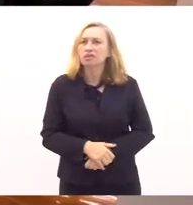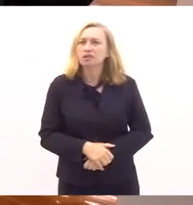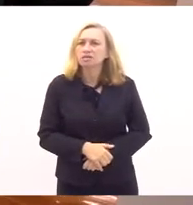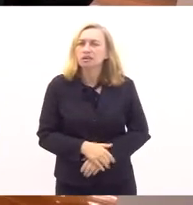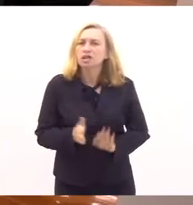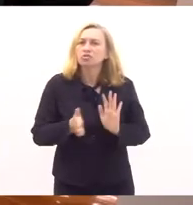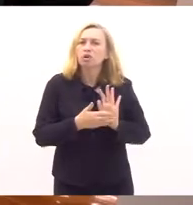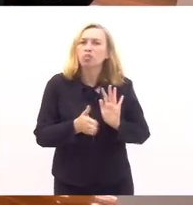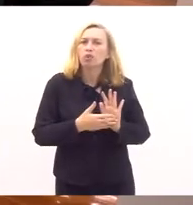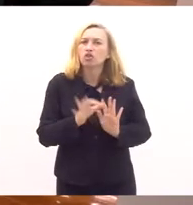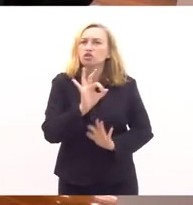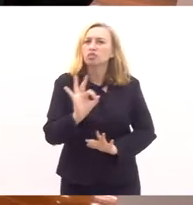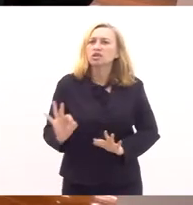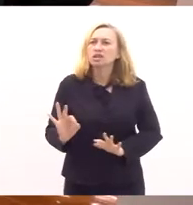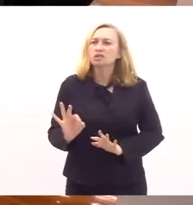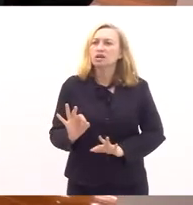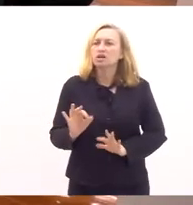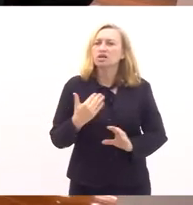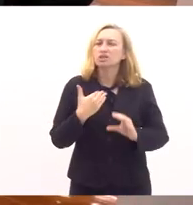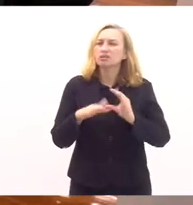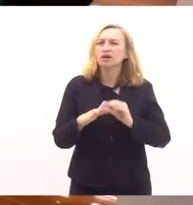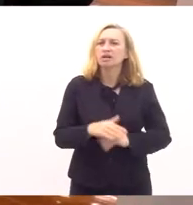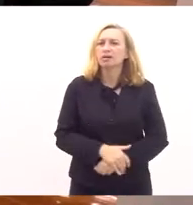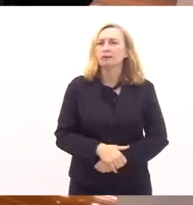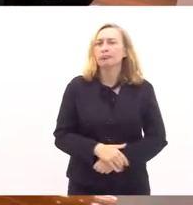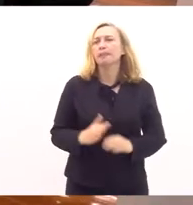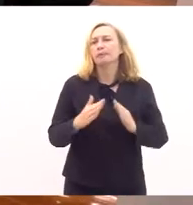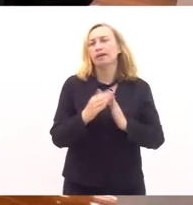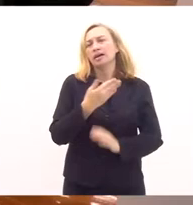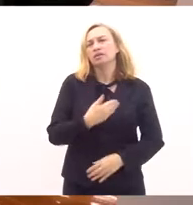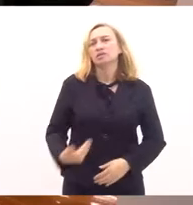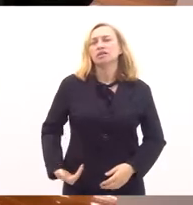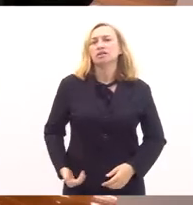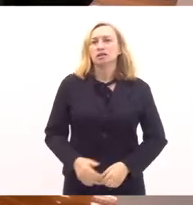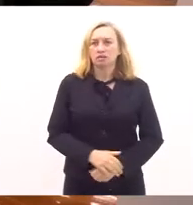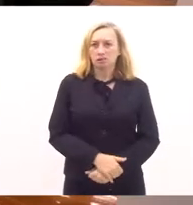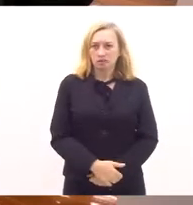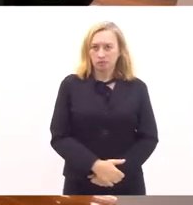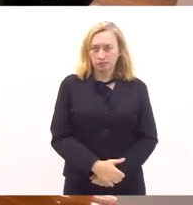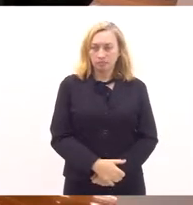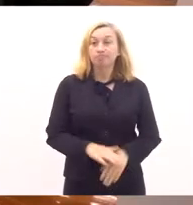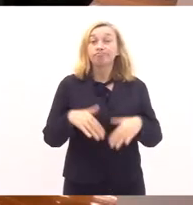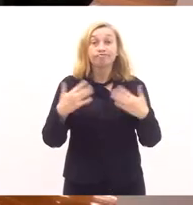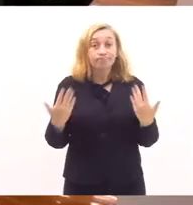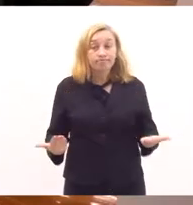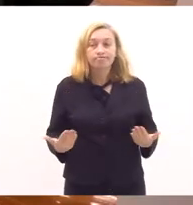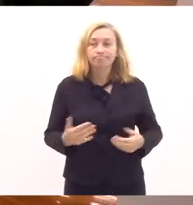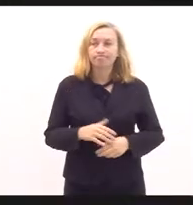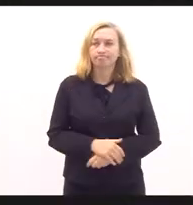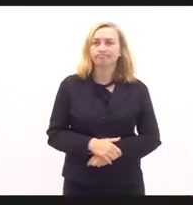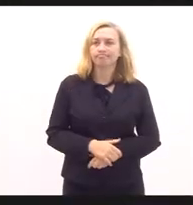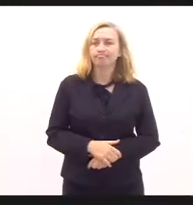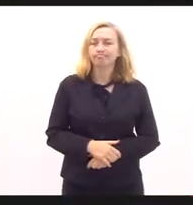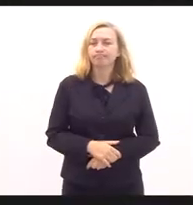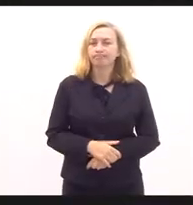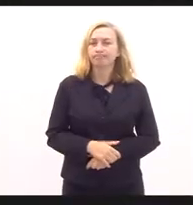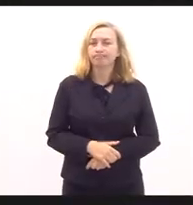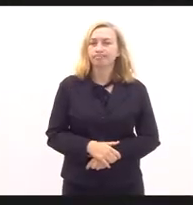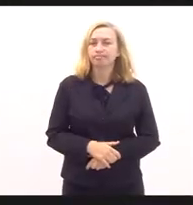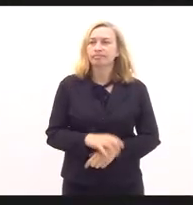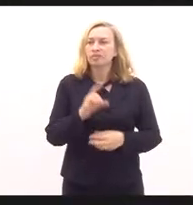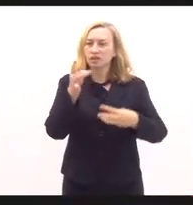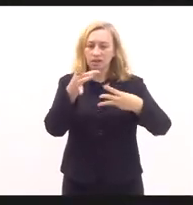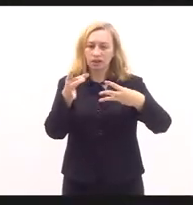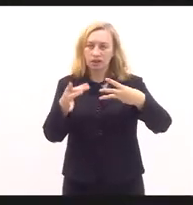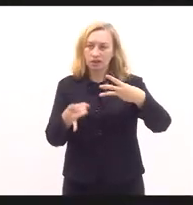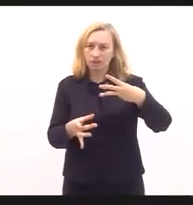as propostas percentuais enviadas para a Casa Civil? Então, tem uma... Cada uma